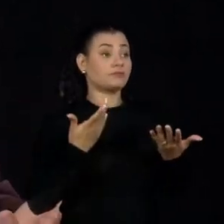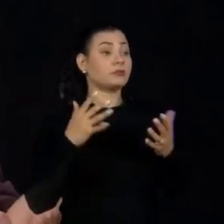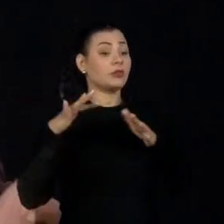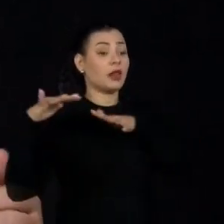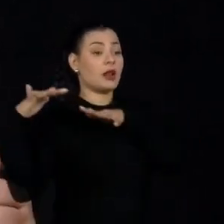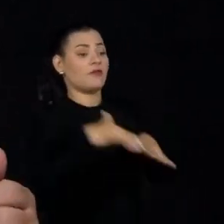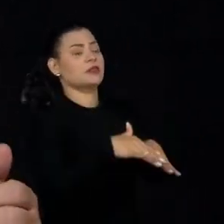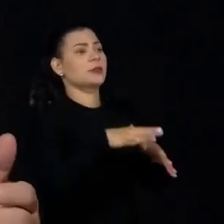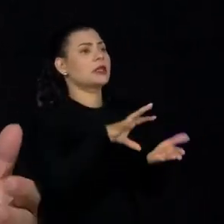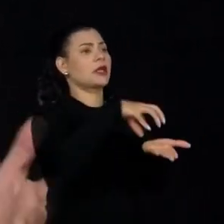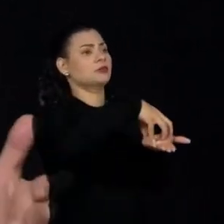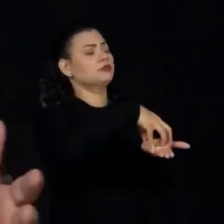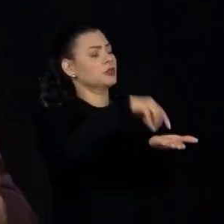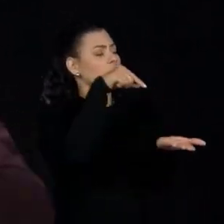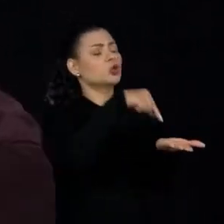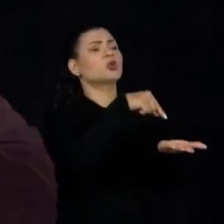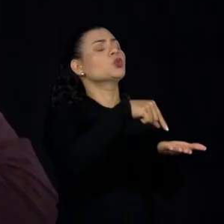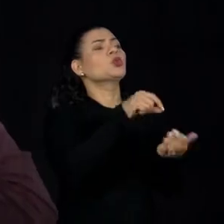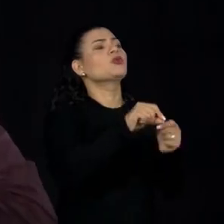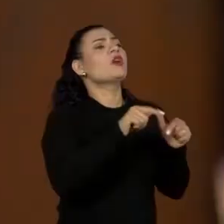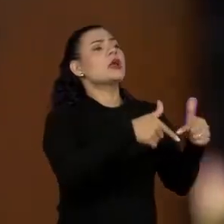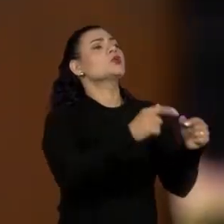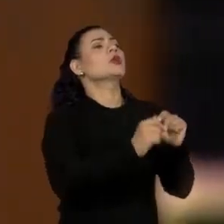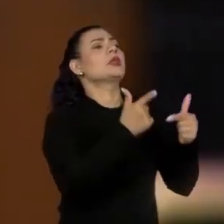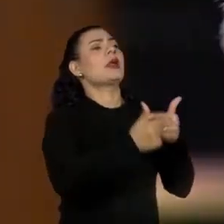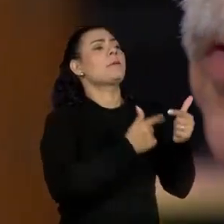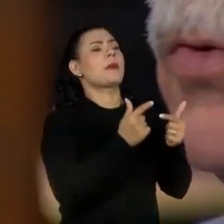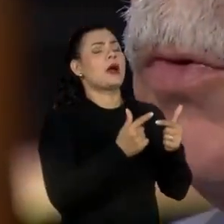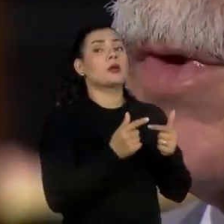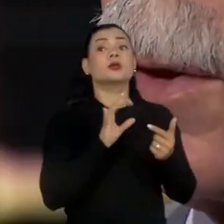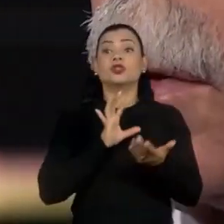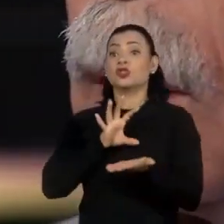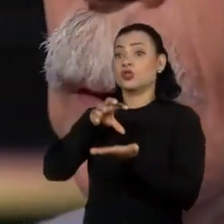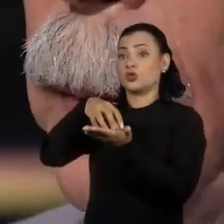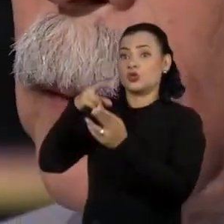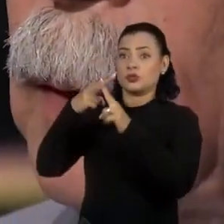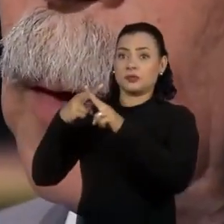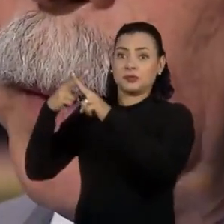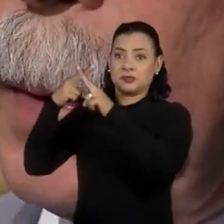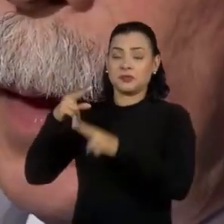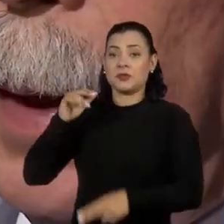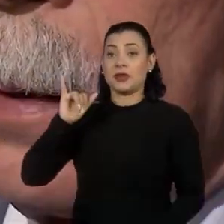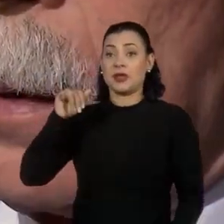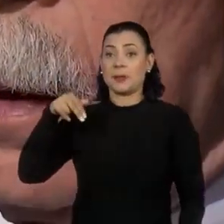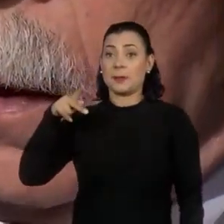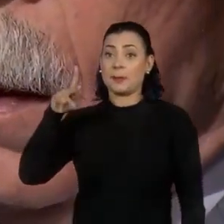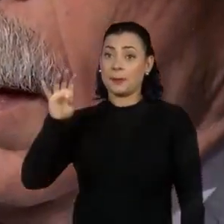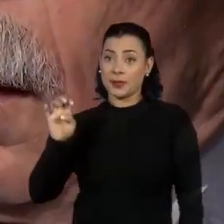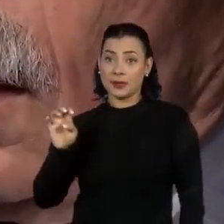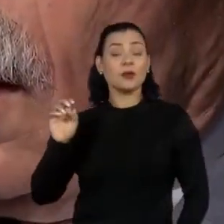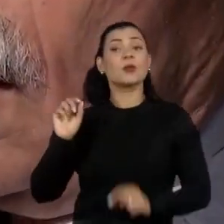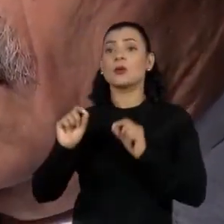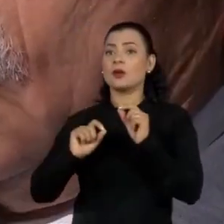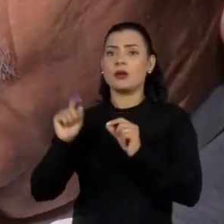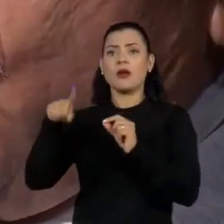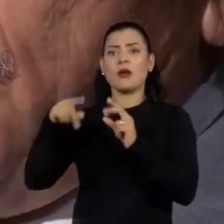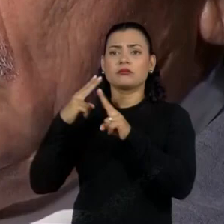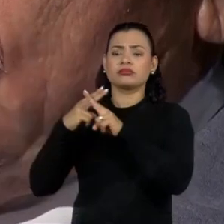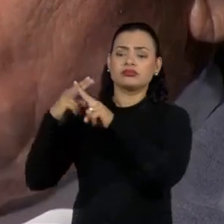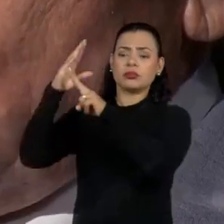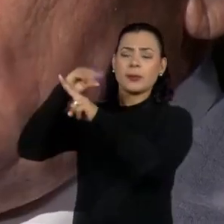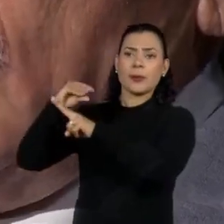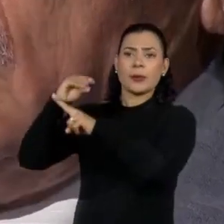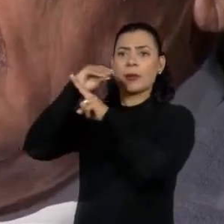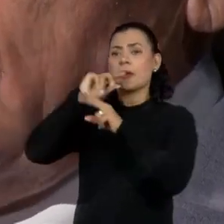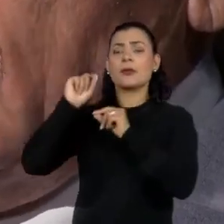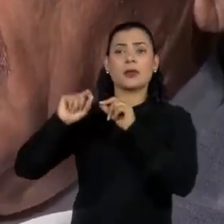uma visibilidade importante o que faz o Ibi o ímpio é o Instituto Nacional de Pesquisas espaciais que se